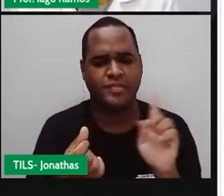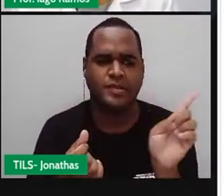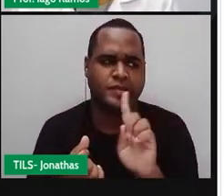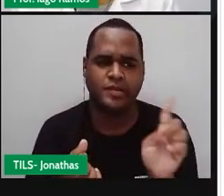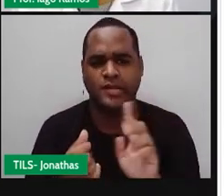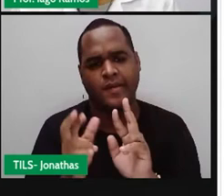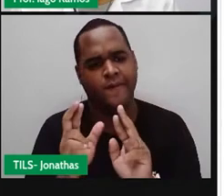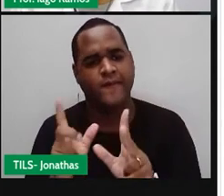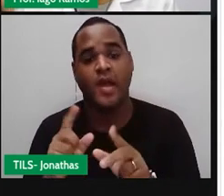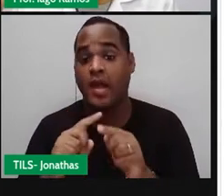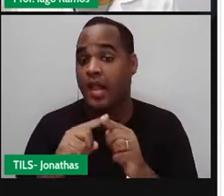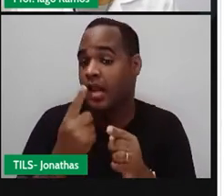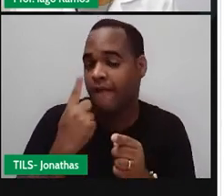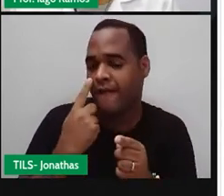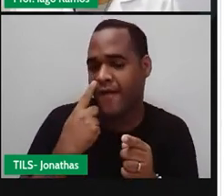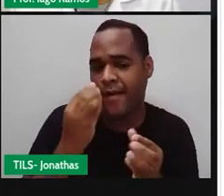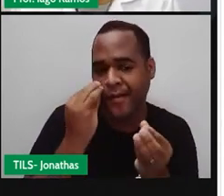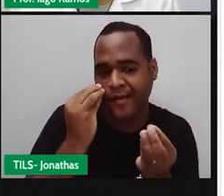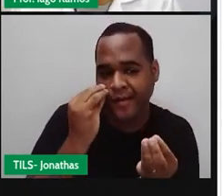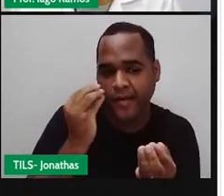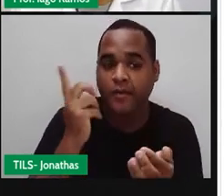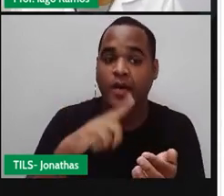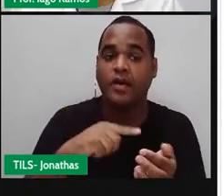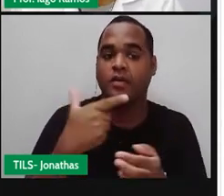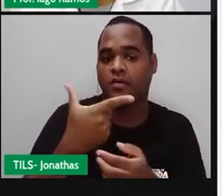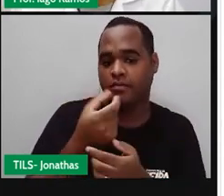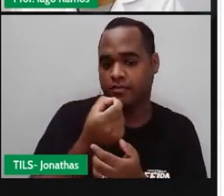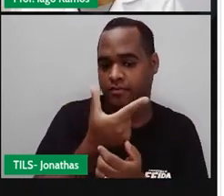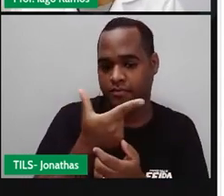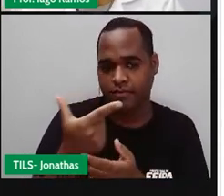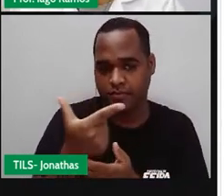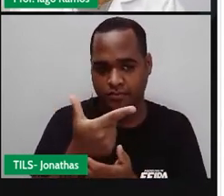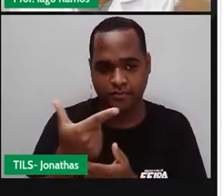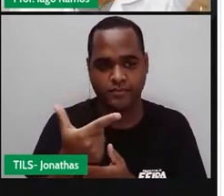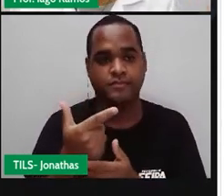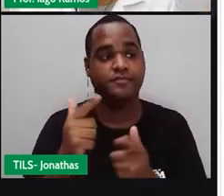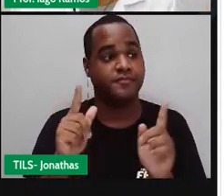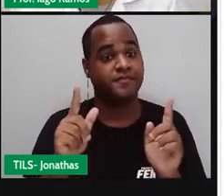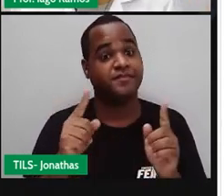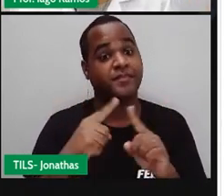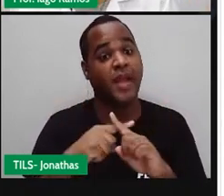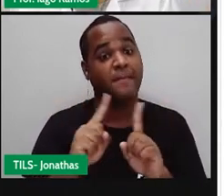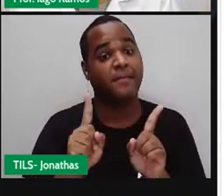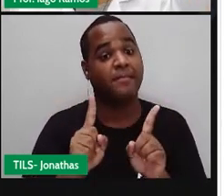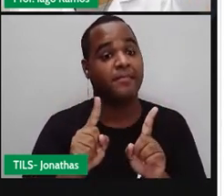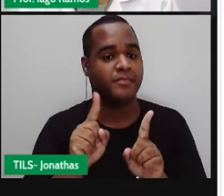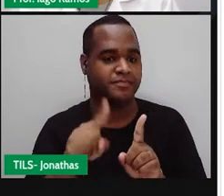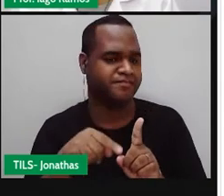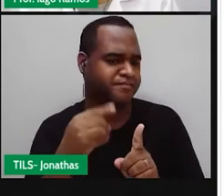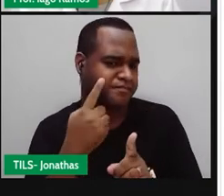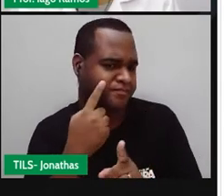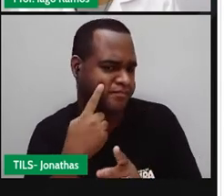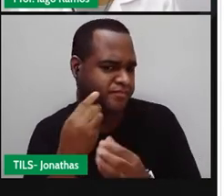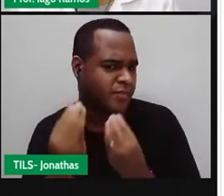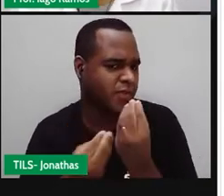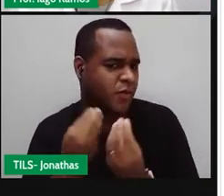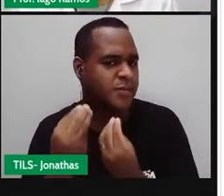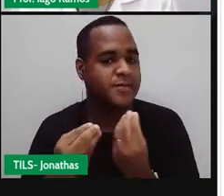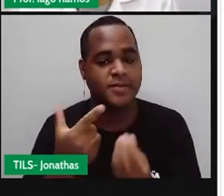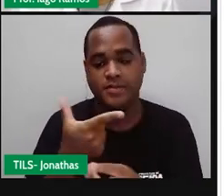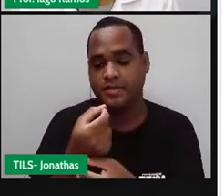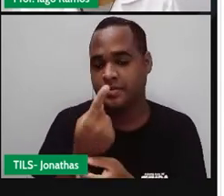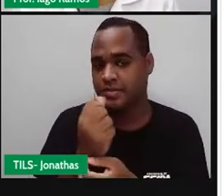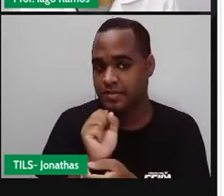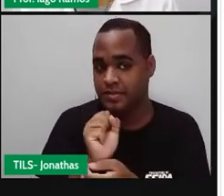para tentar ser conquistado no ano de 2022 mas lá em 2018 a